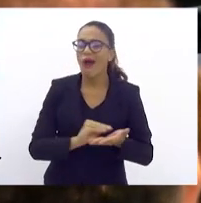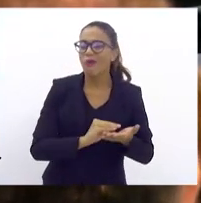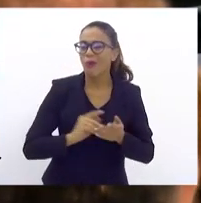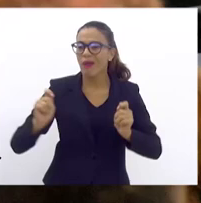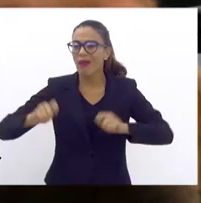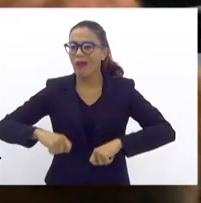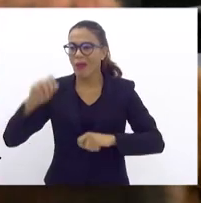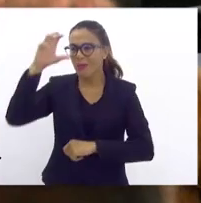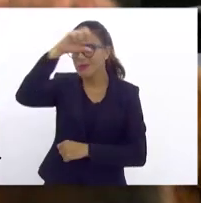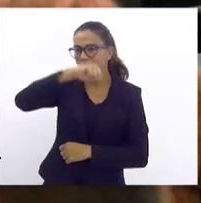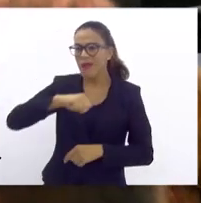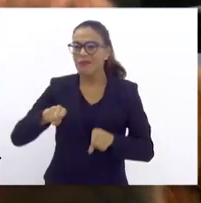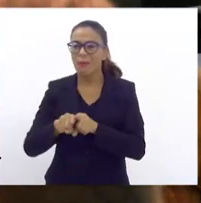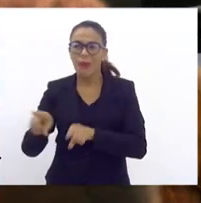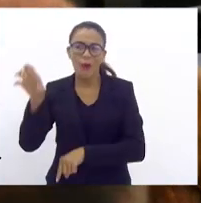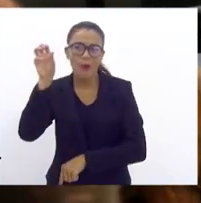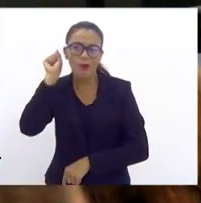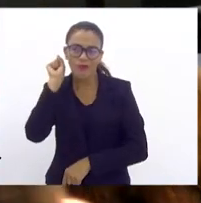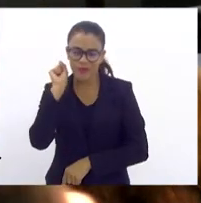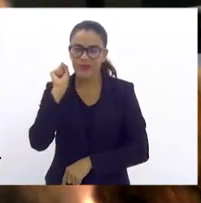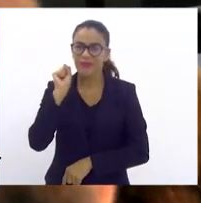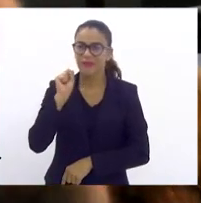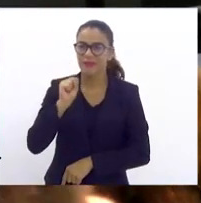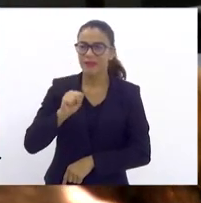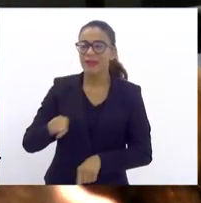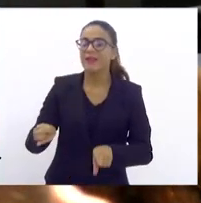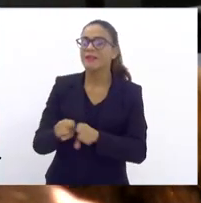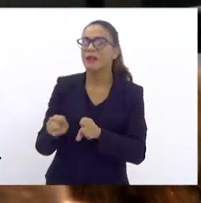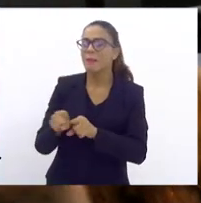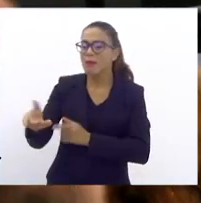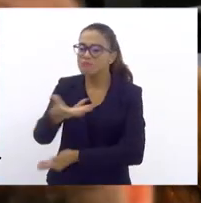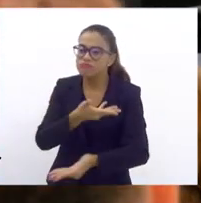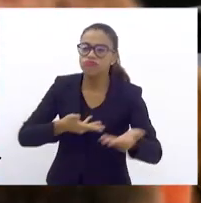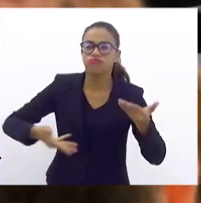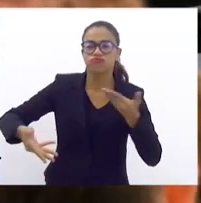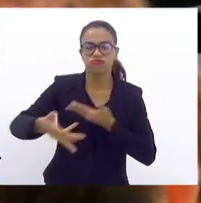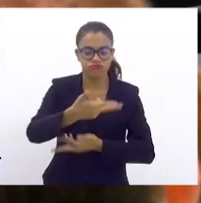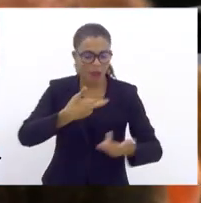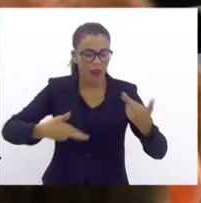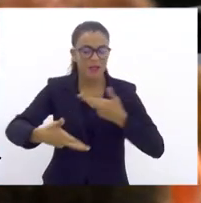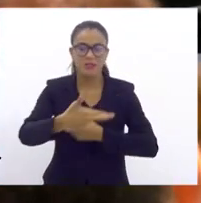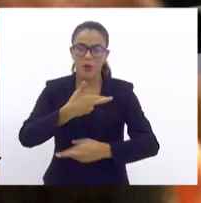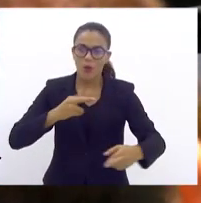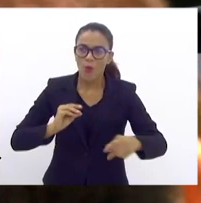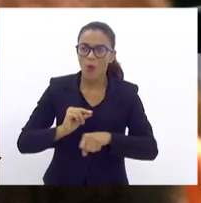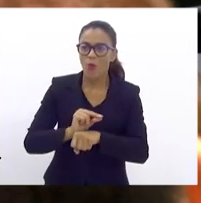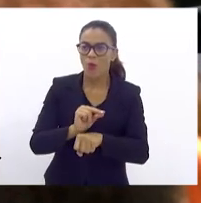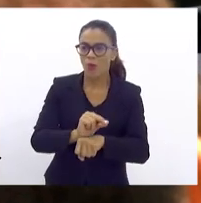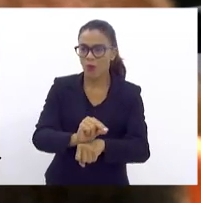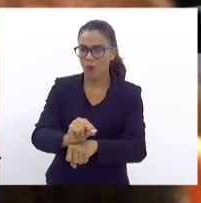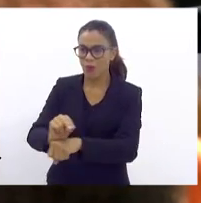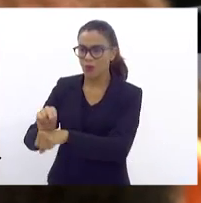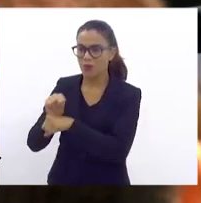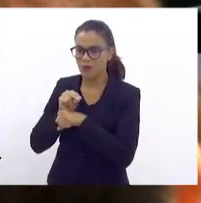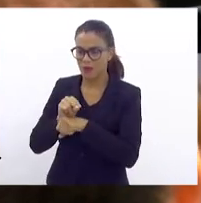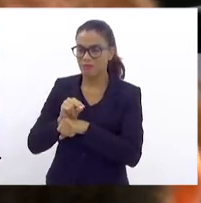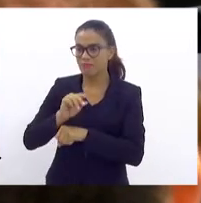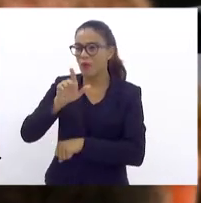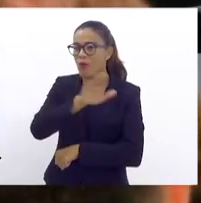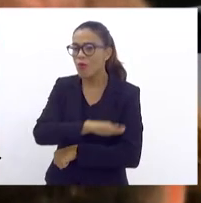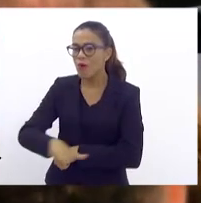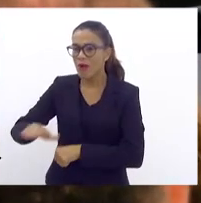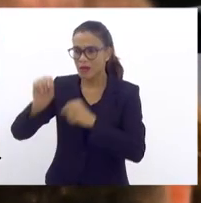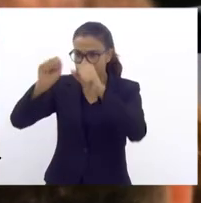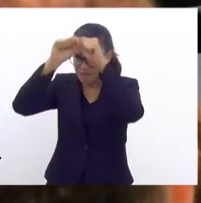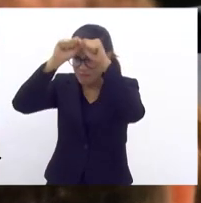de aprender de ouvir e de estabelecer uma relação de cuidado com o autista que